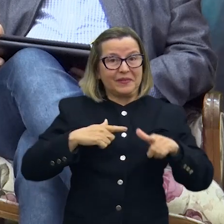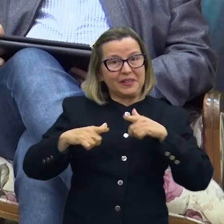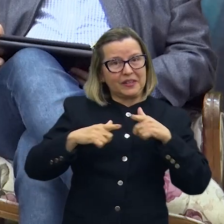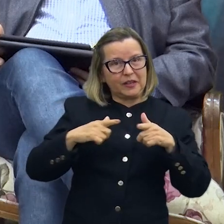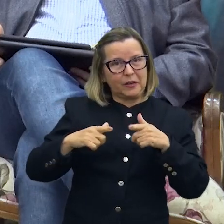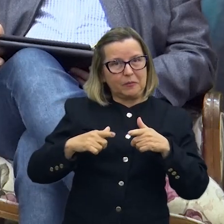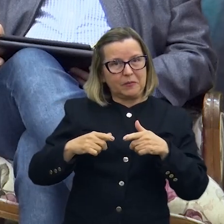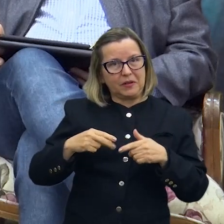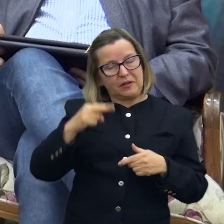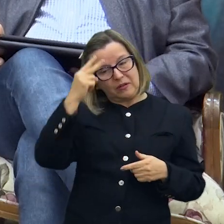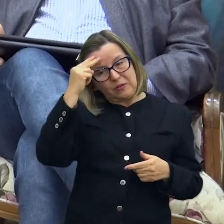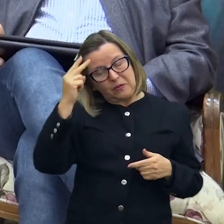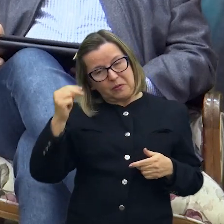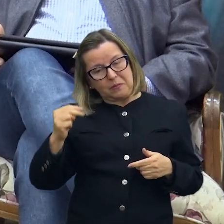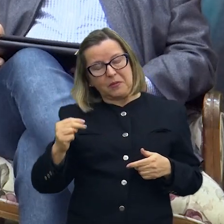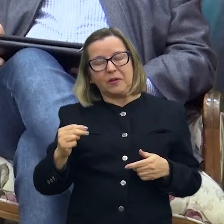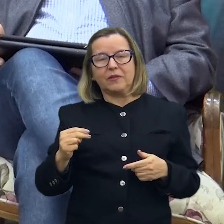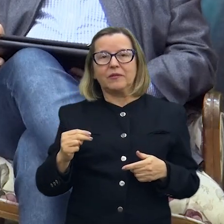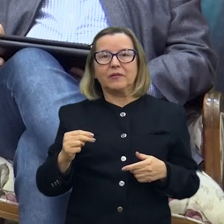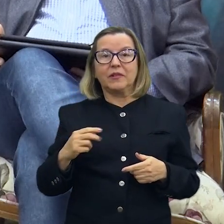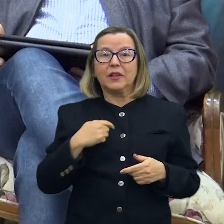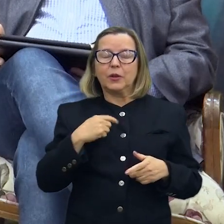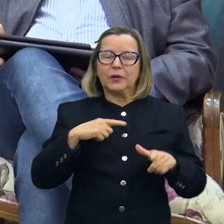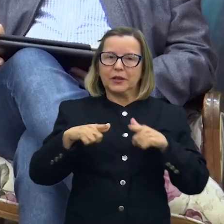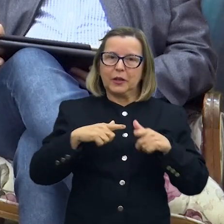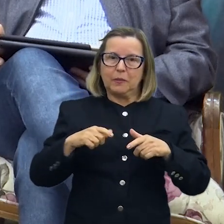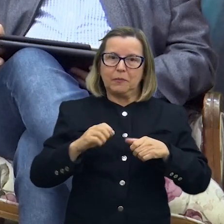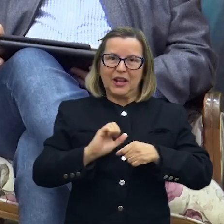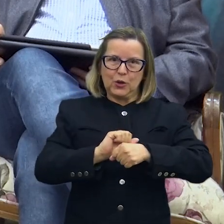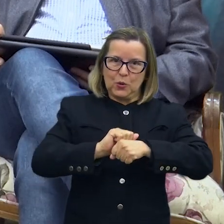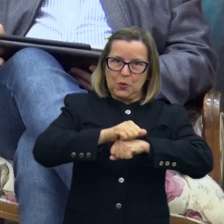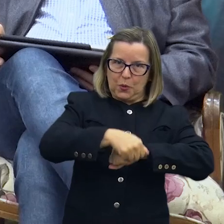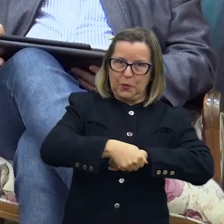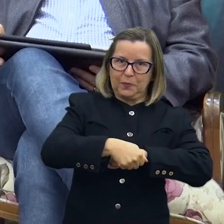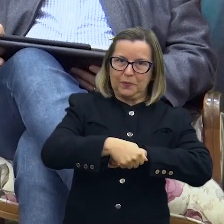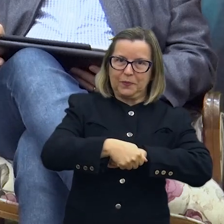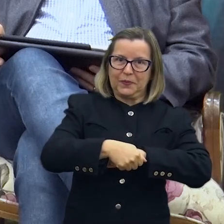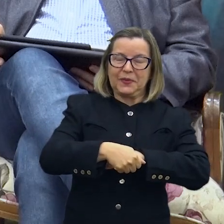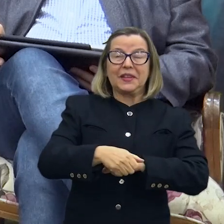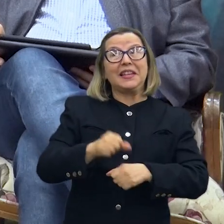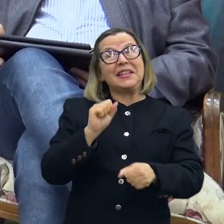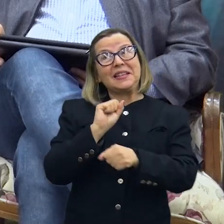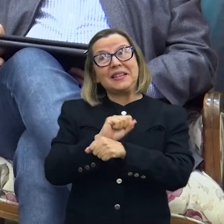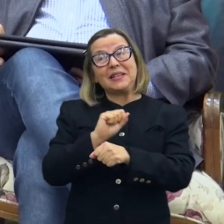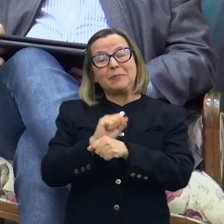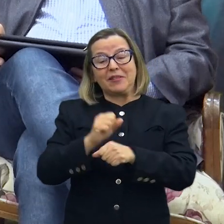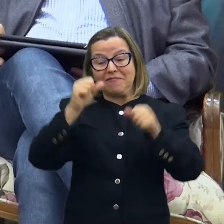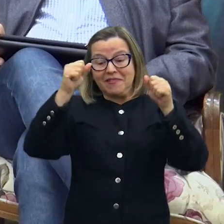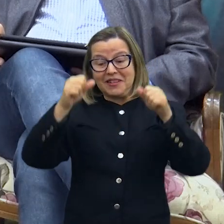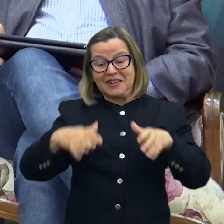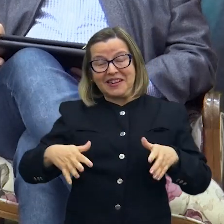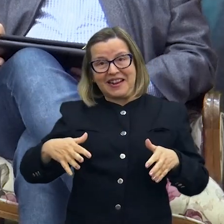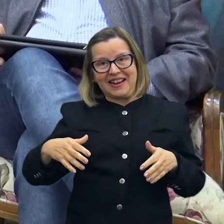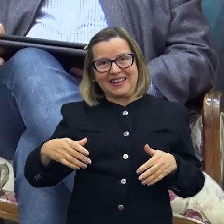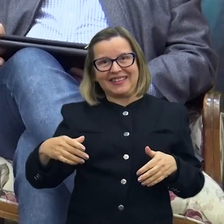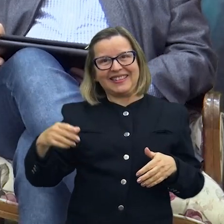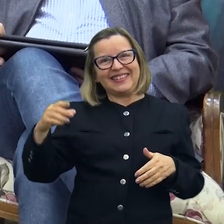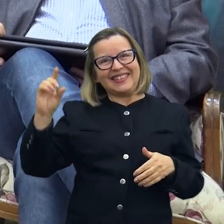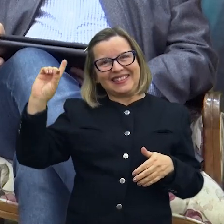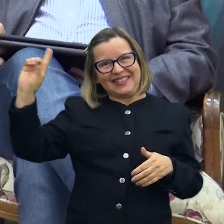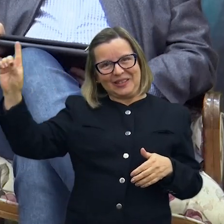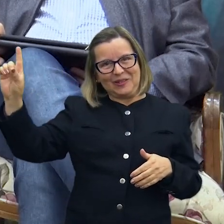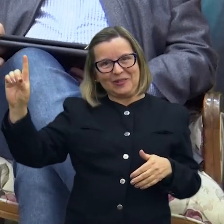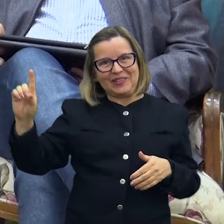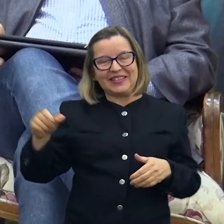nossa atividade, trabalho com couro, e esperando no Senhor, esperando no milagre. Amém.